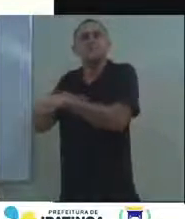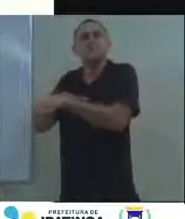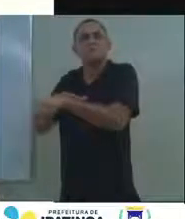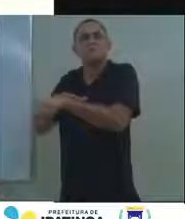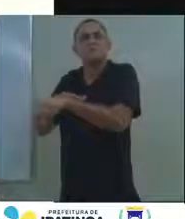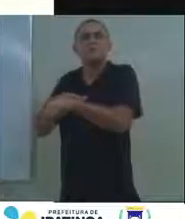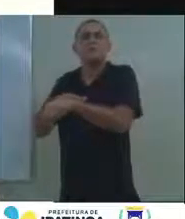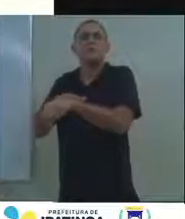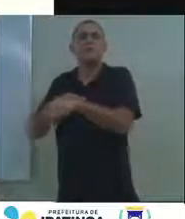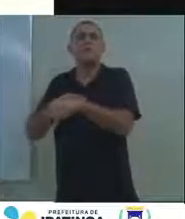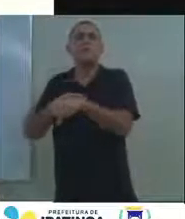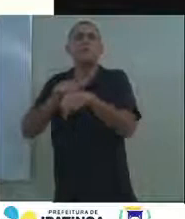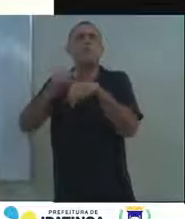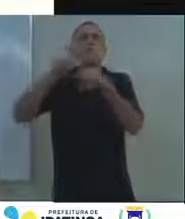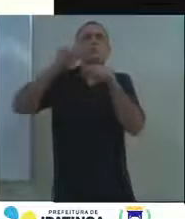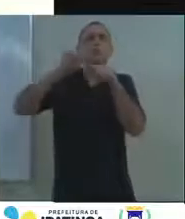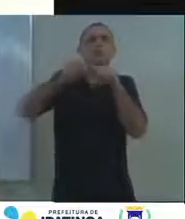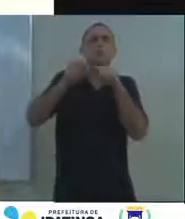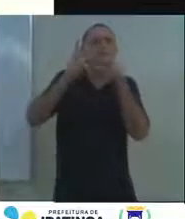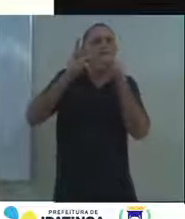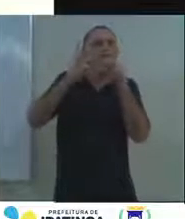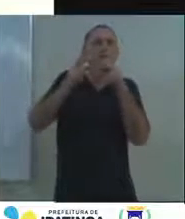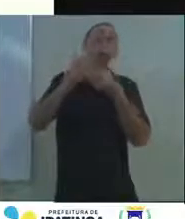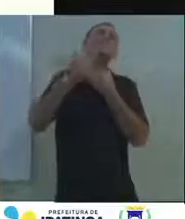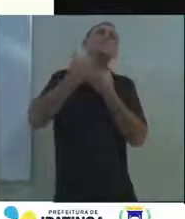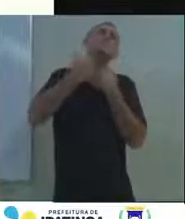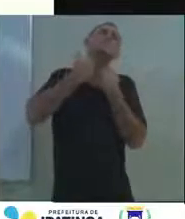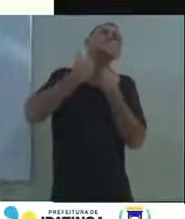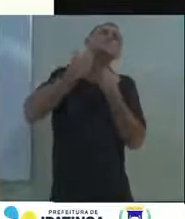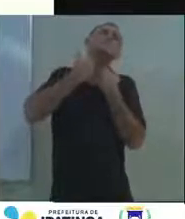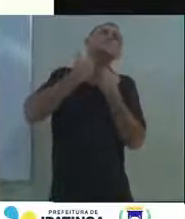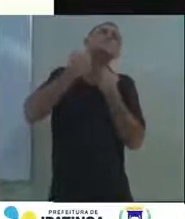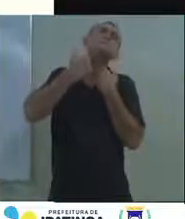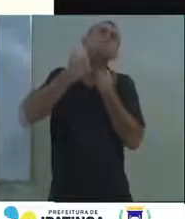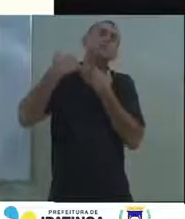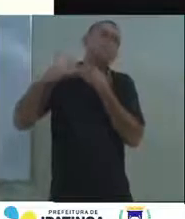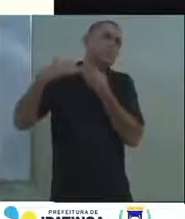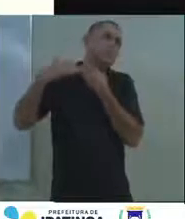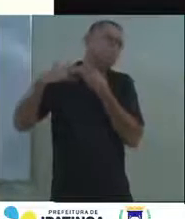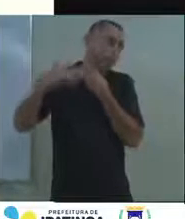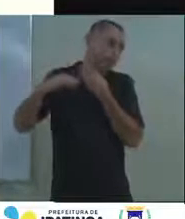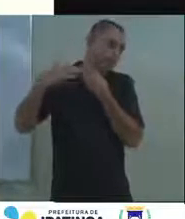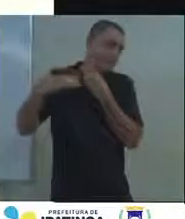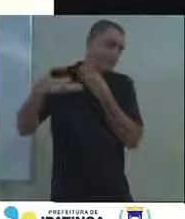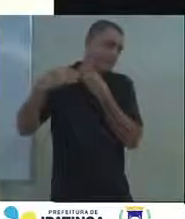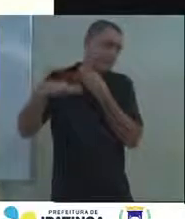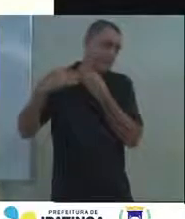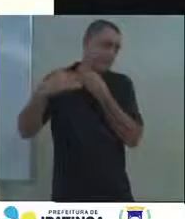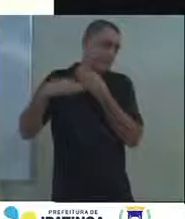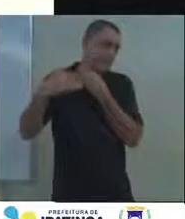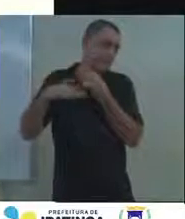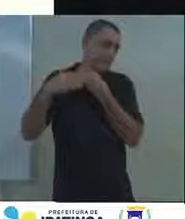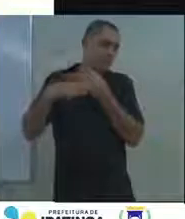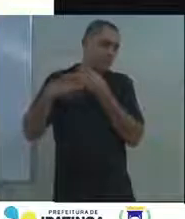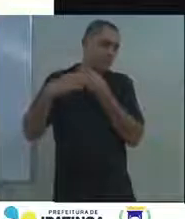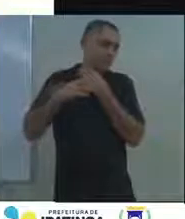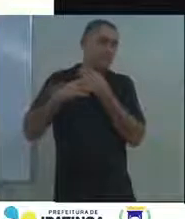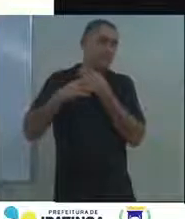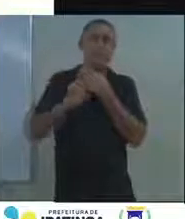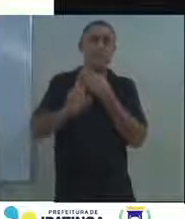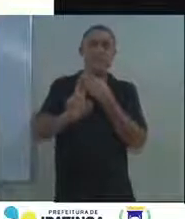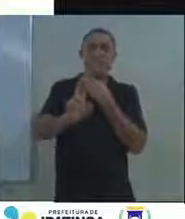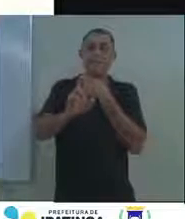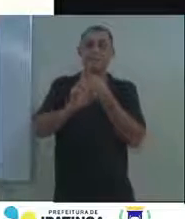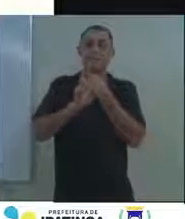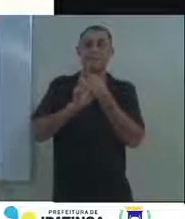Então, o que acontece? A gente acaba chegando num consenso que isso tudo tem